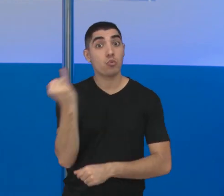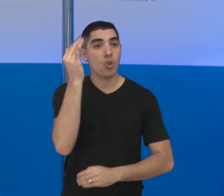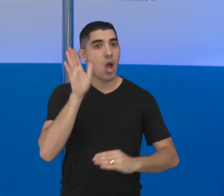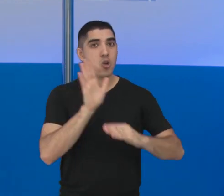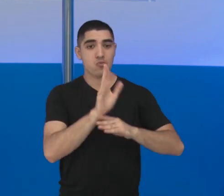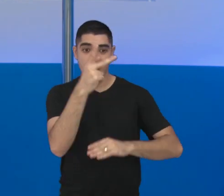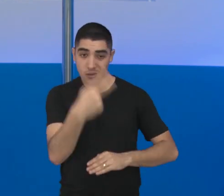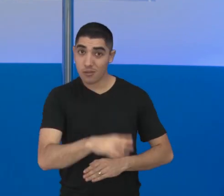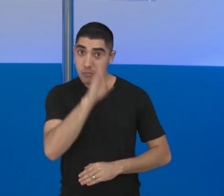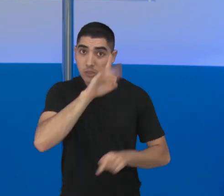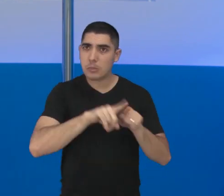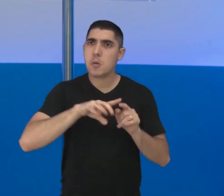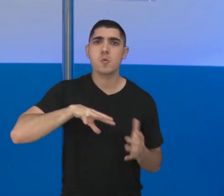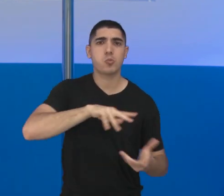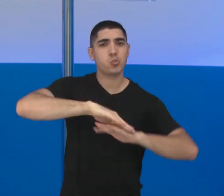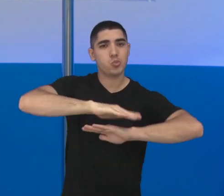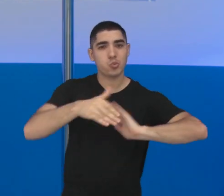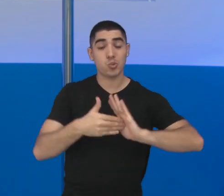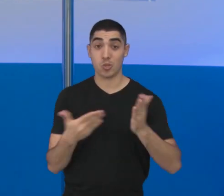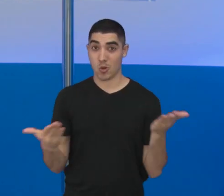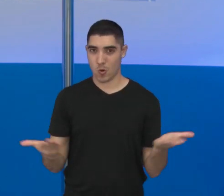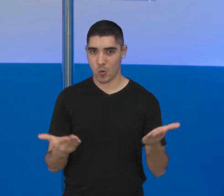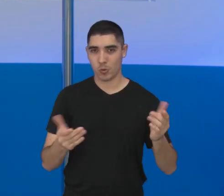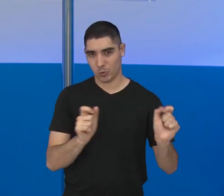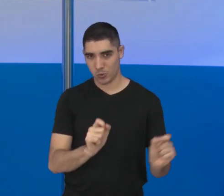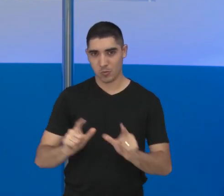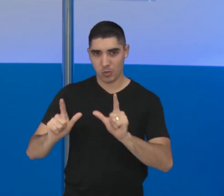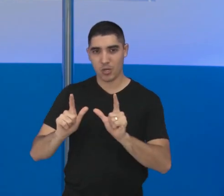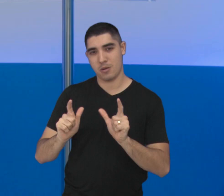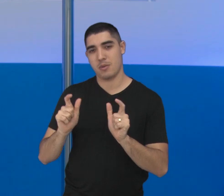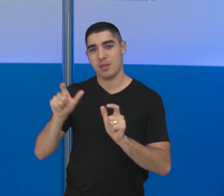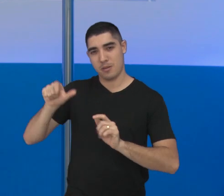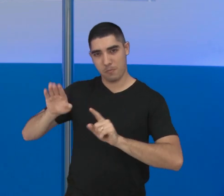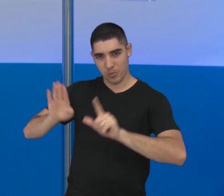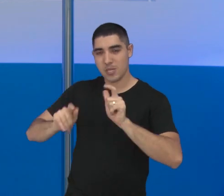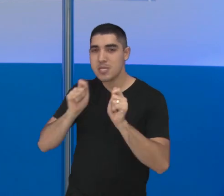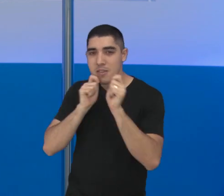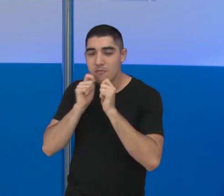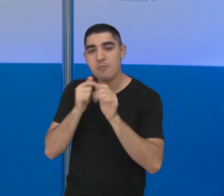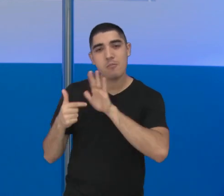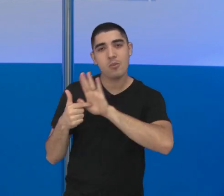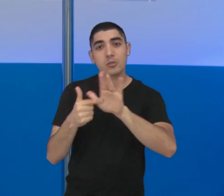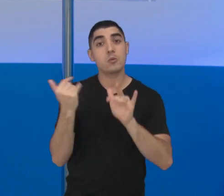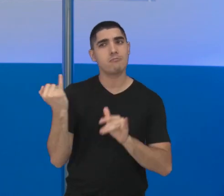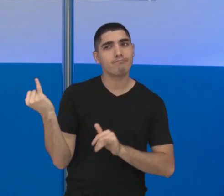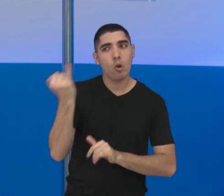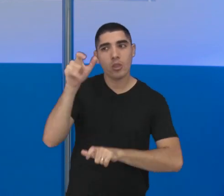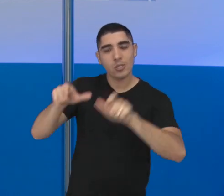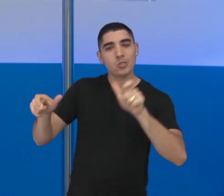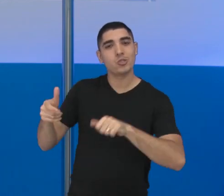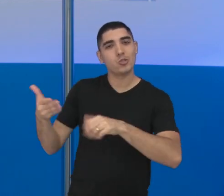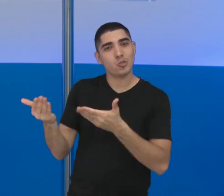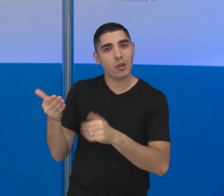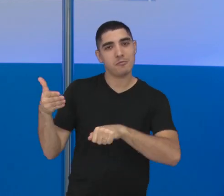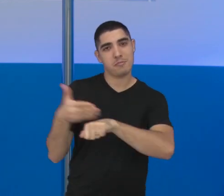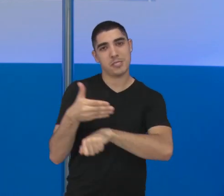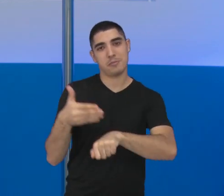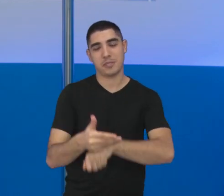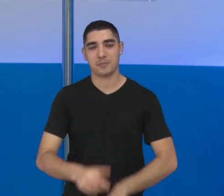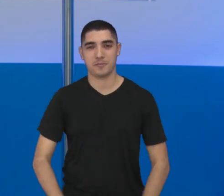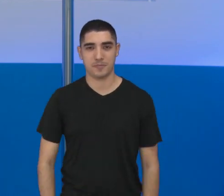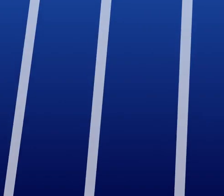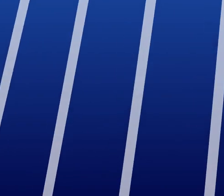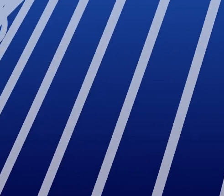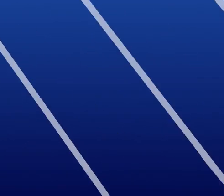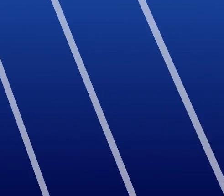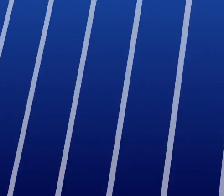nas eleições de todo mundo e por isso no Boletim Entrevista, a Marina Lima vai conversar sobre a importância da participação deles nas